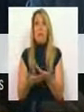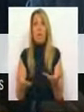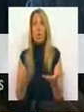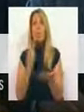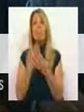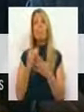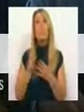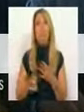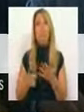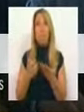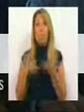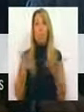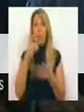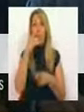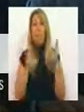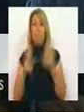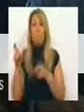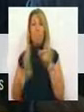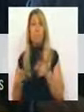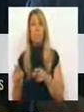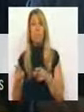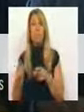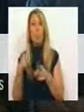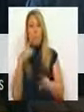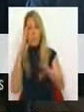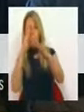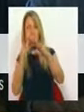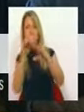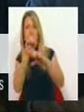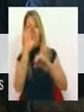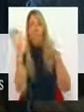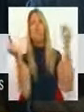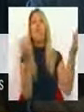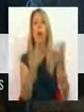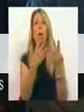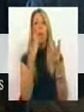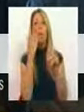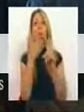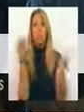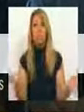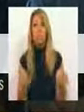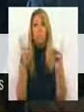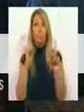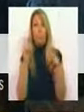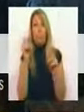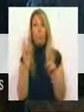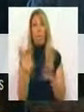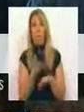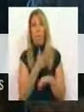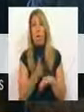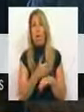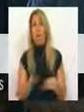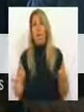delas, não se dediquem à questão da floresta e deixem a floresta um bocado de lado, até porque, como